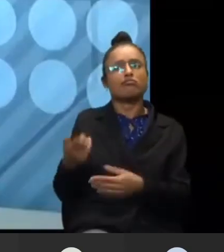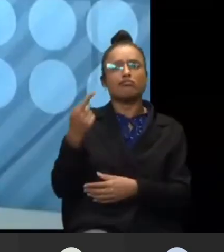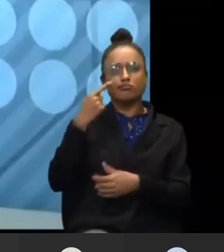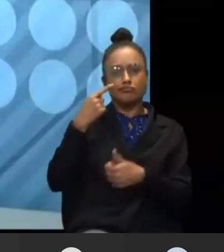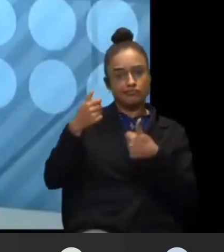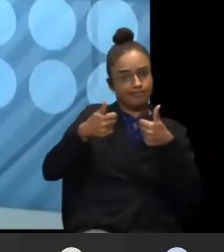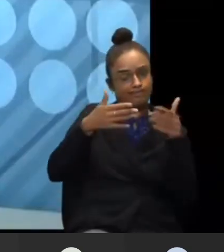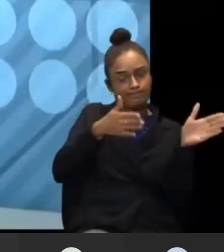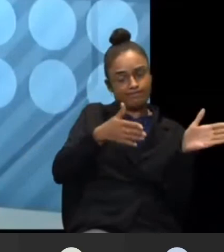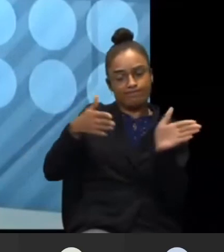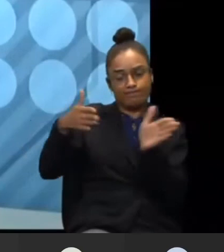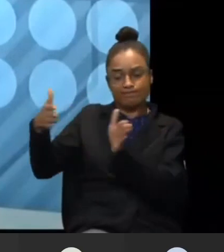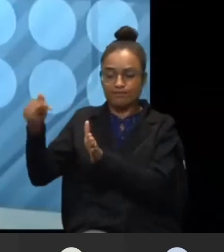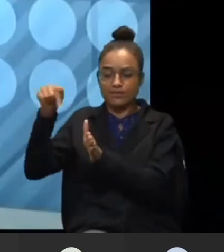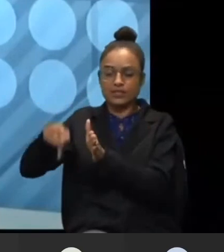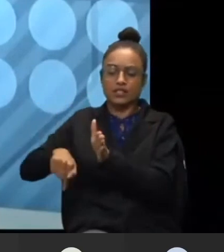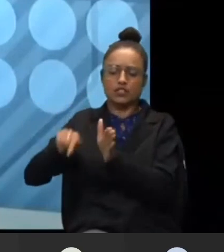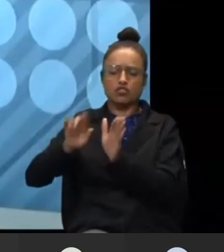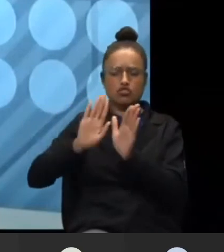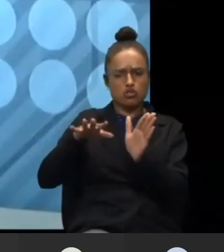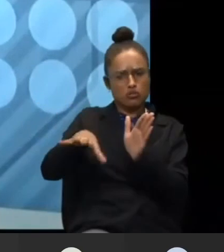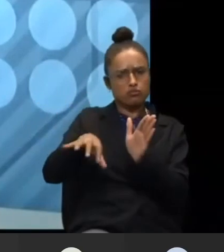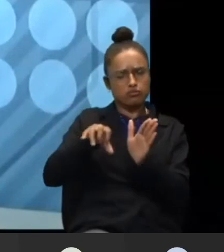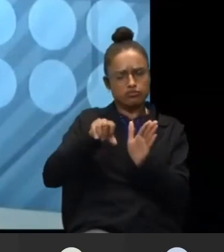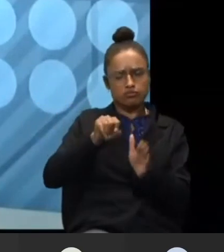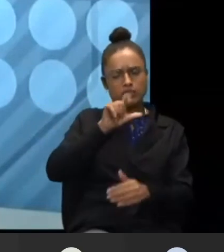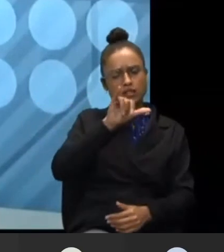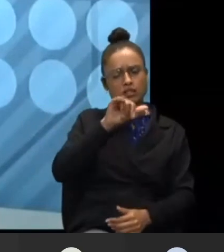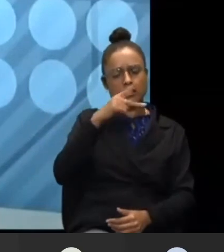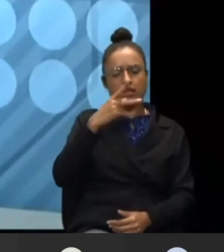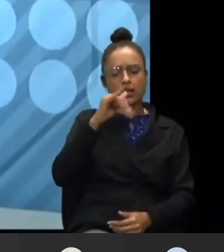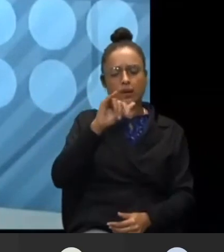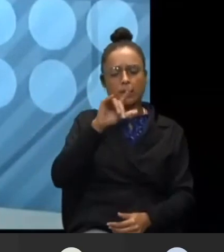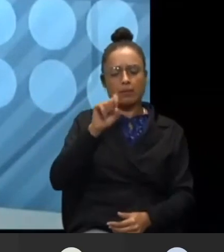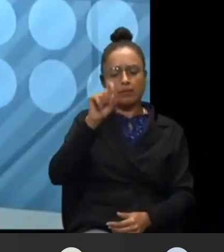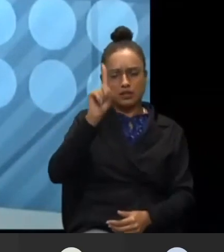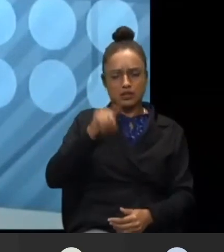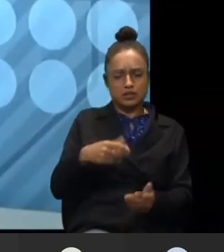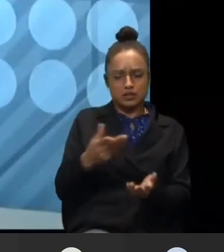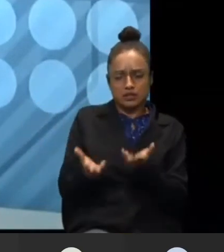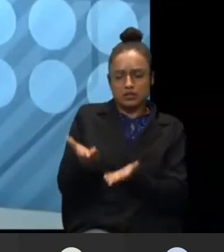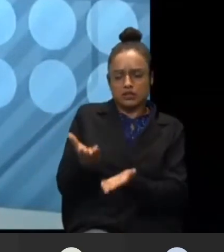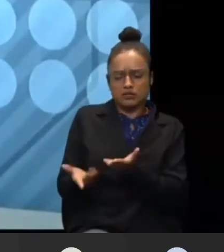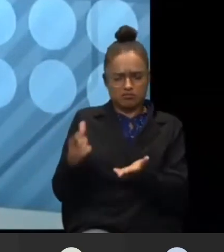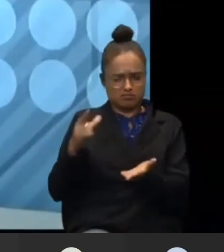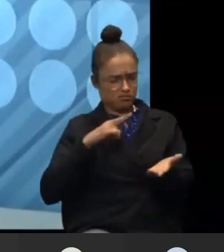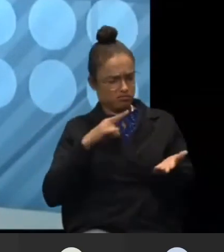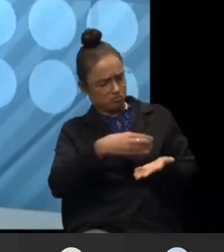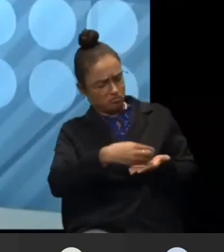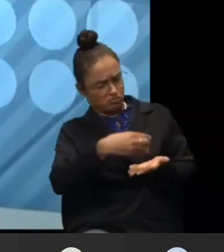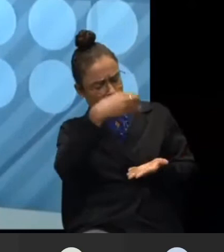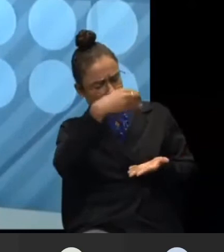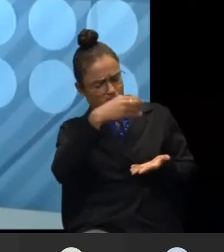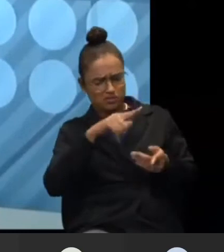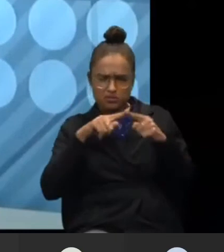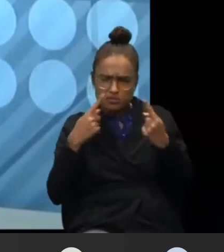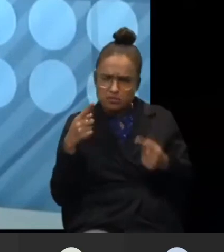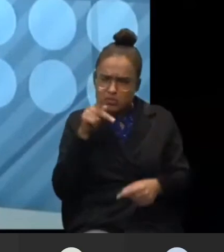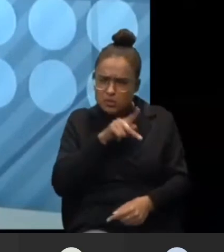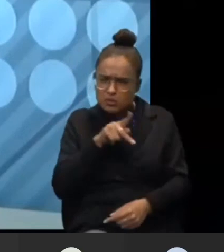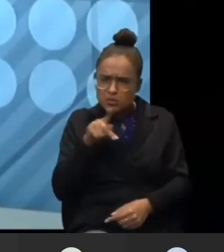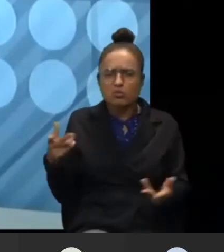Pois bem, agora nós temos os lipídios extraídos. Nós pesamos o LMR contendo o lipídio. Aí você pergunta, o